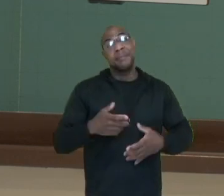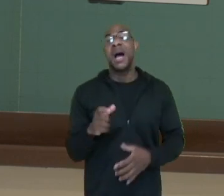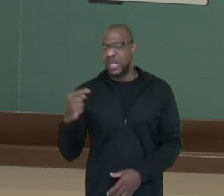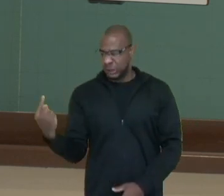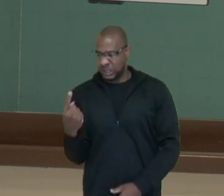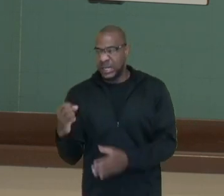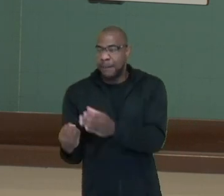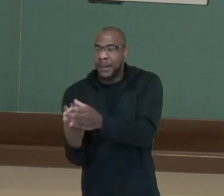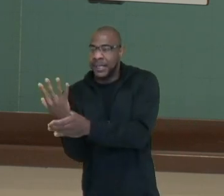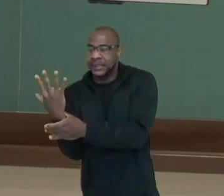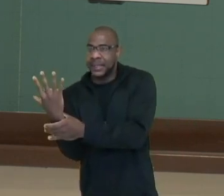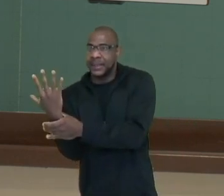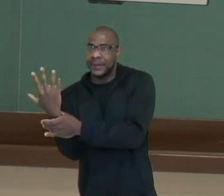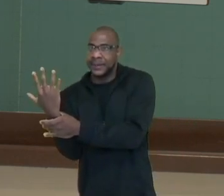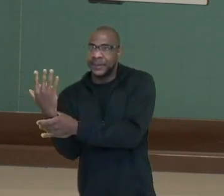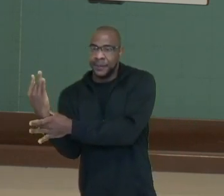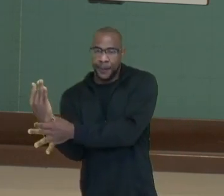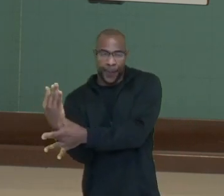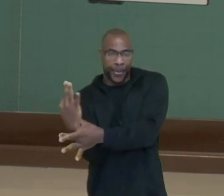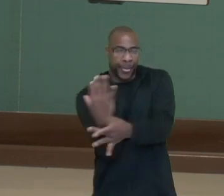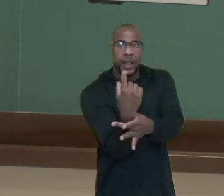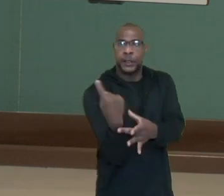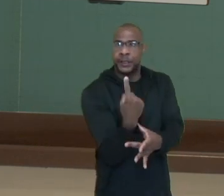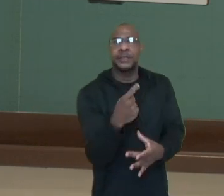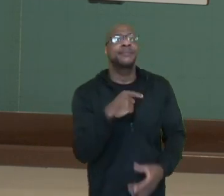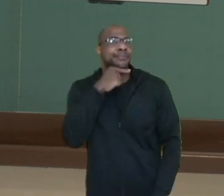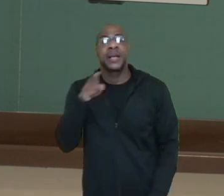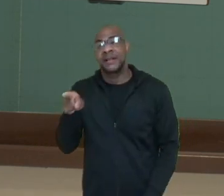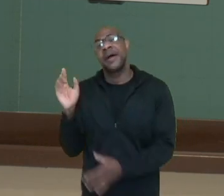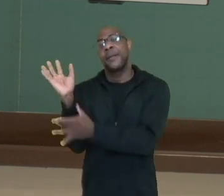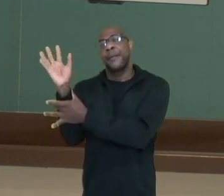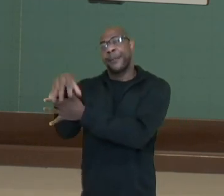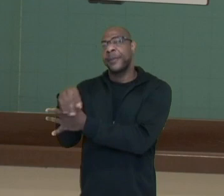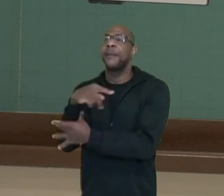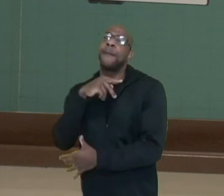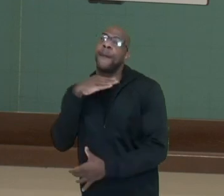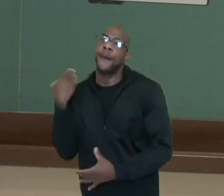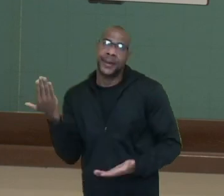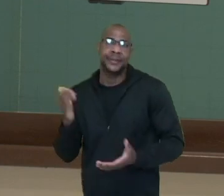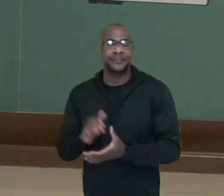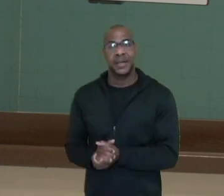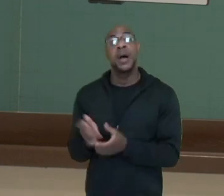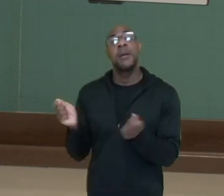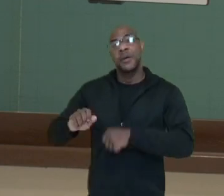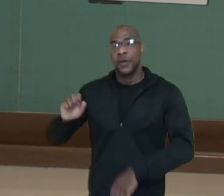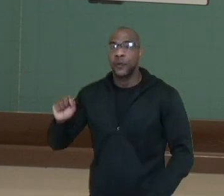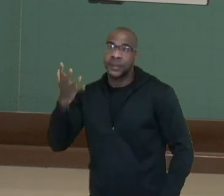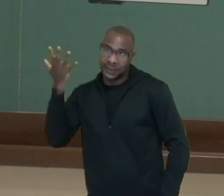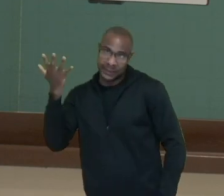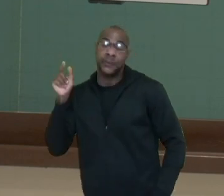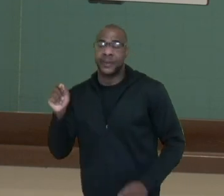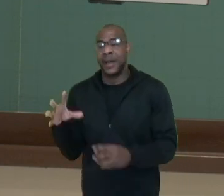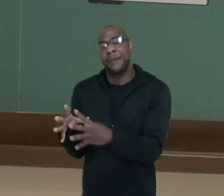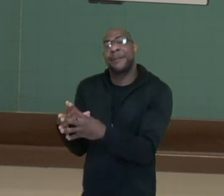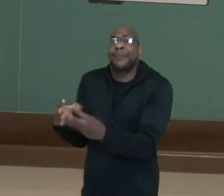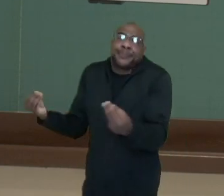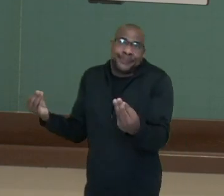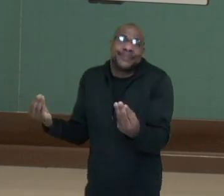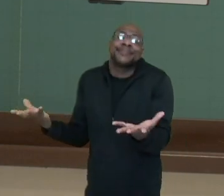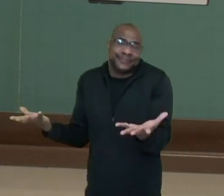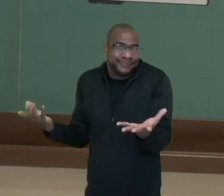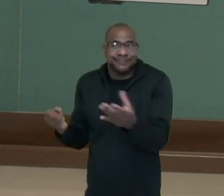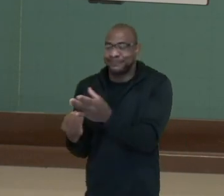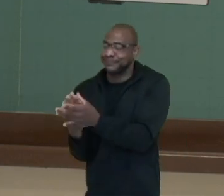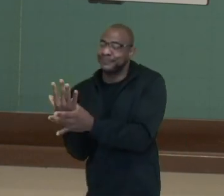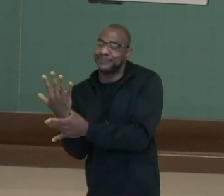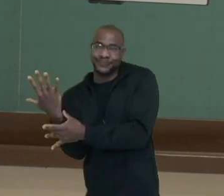sozinha, infelizmente, ela vai morrer, ou seja, pode ocorrer ali o risco da extinção de uma espécie vegetal, como